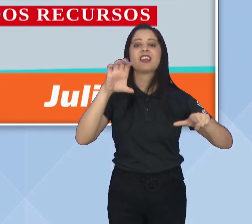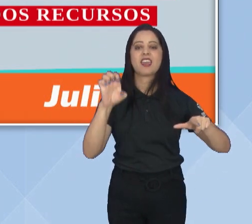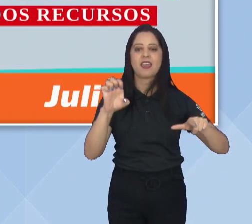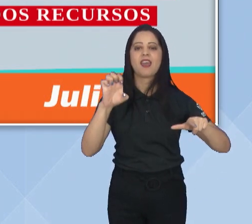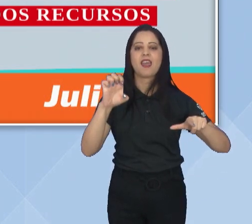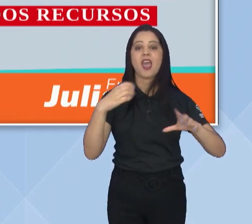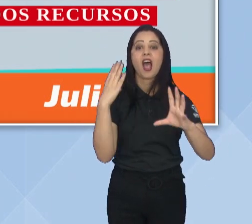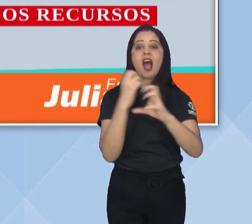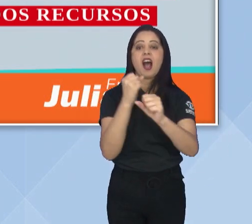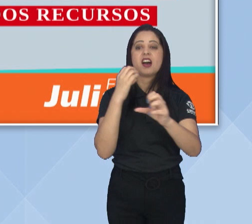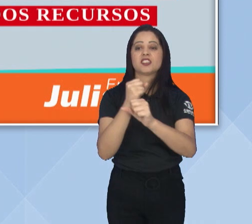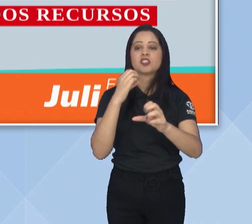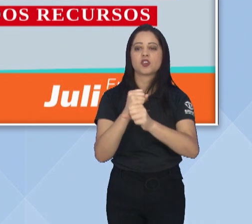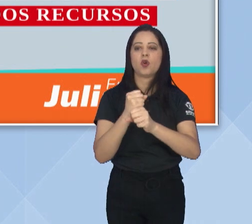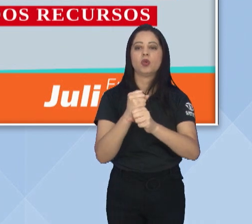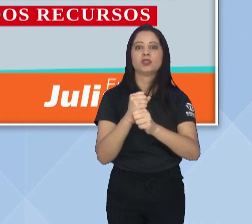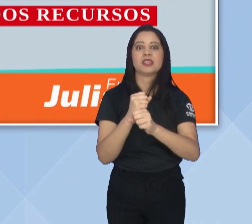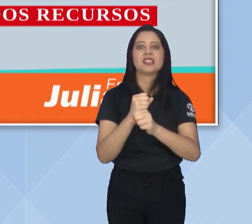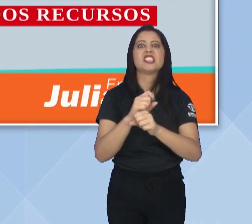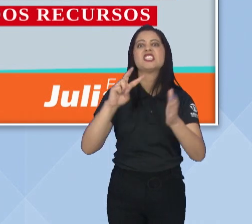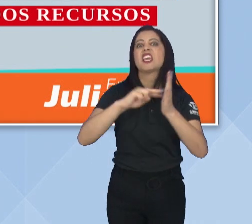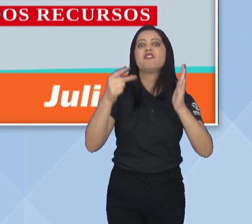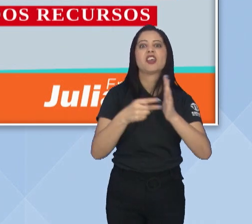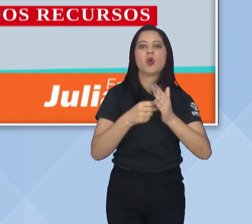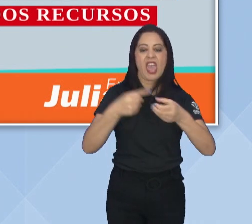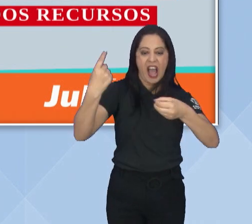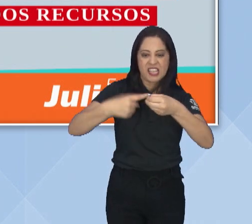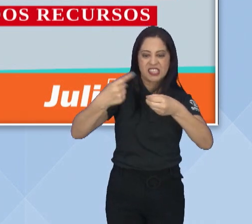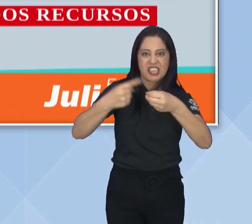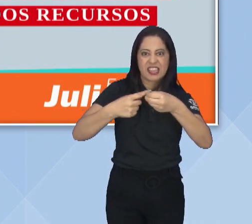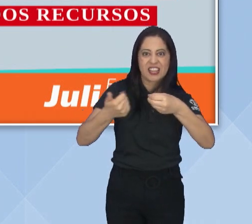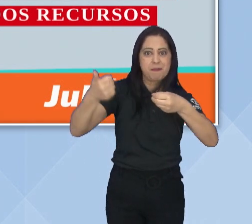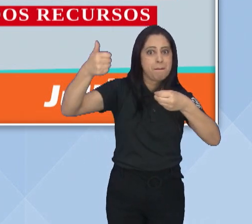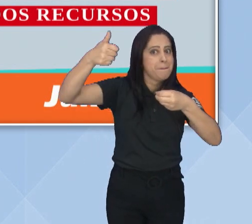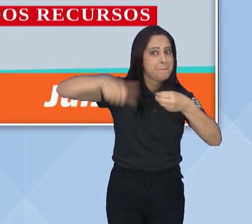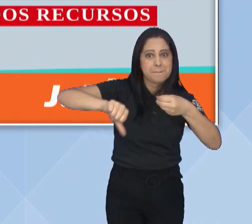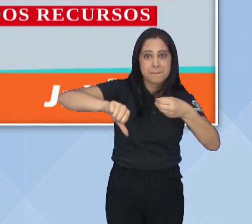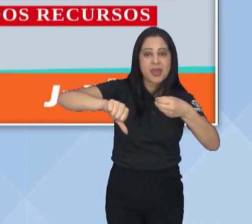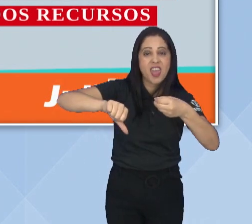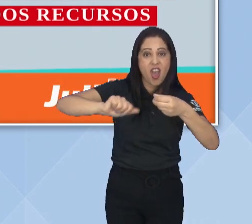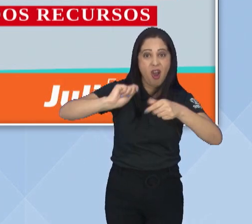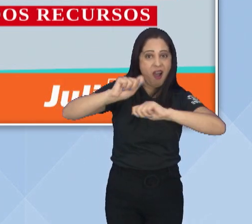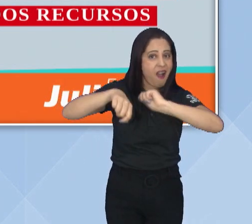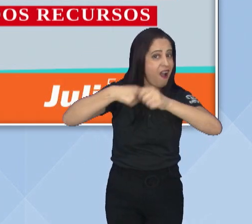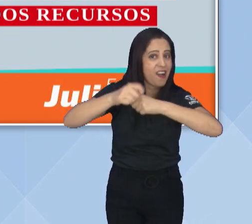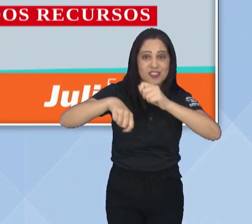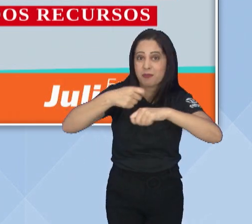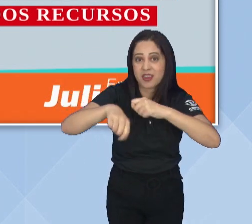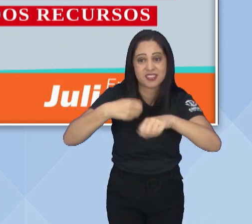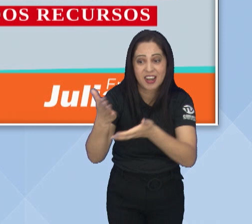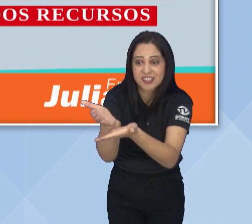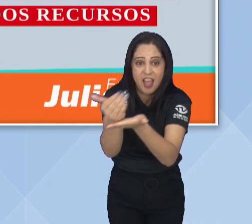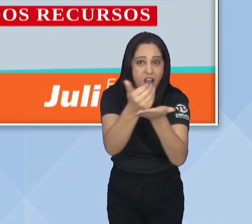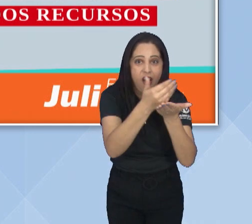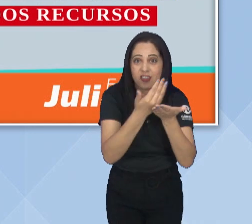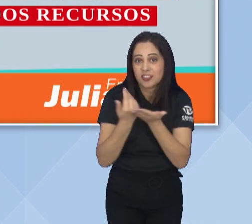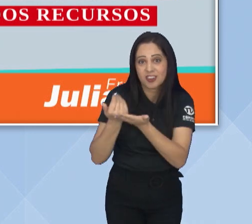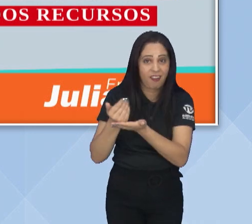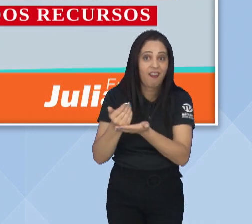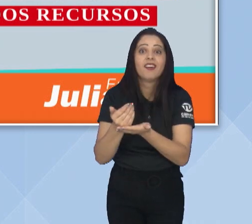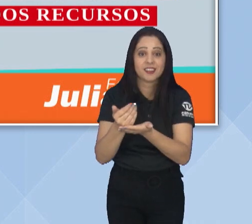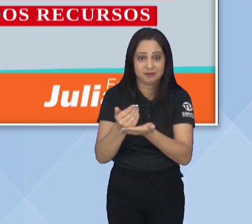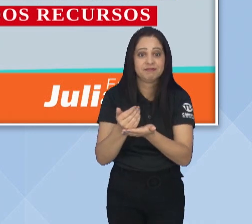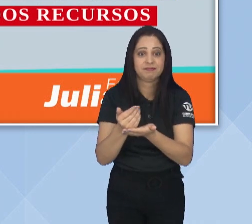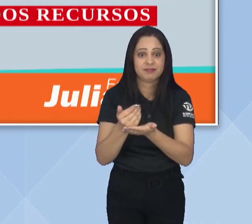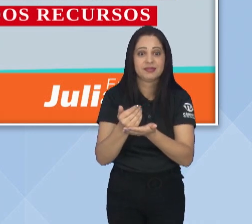Estado de São Paulo, de uma das piores cidades do Estado em gestão de recursos previdenciários.